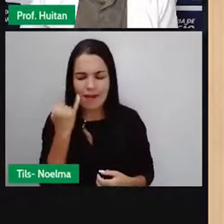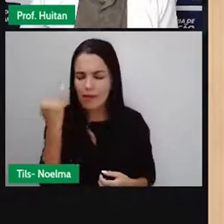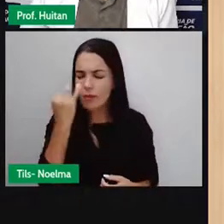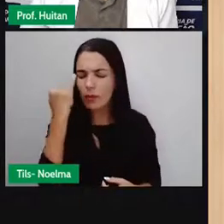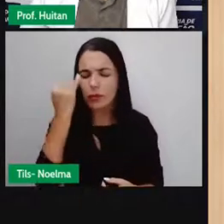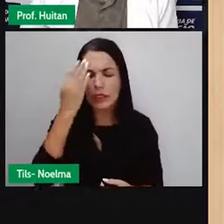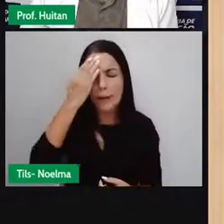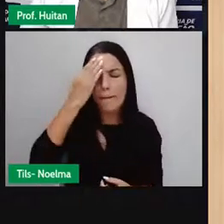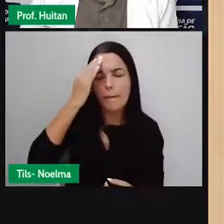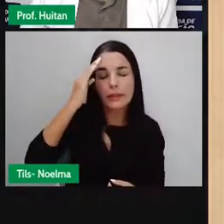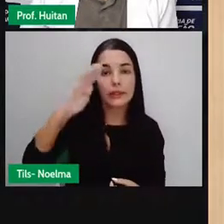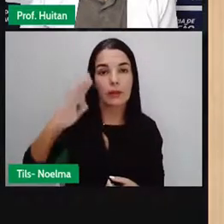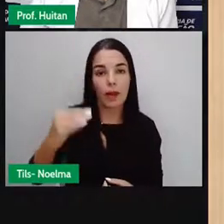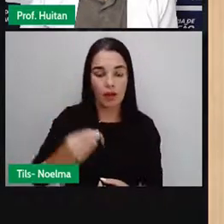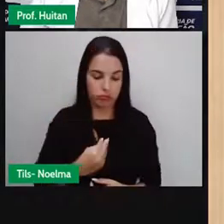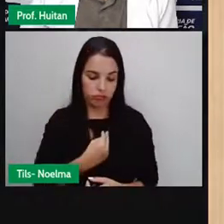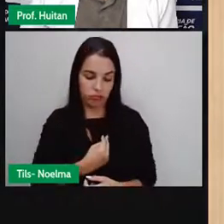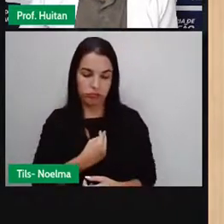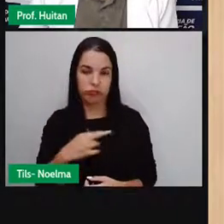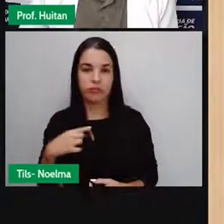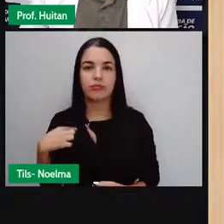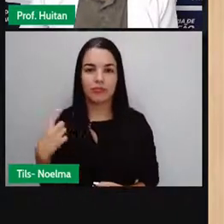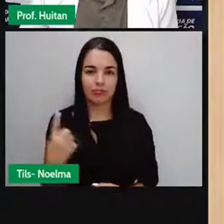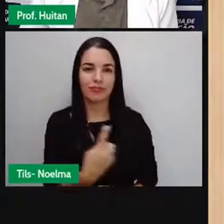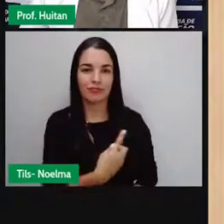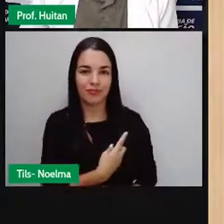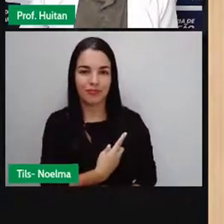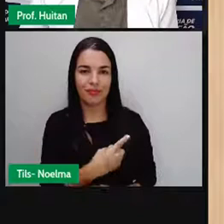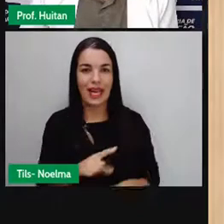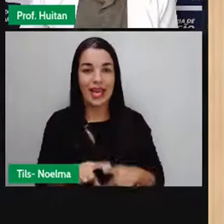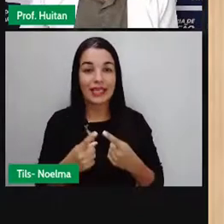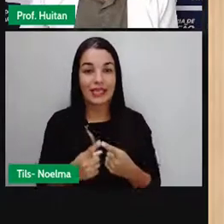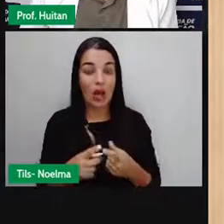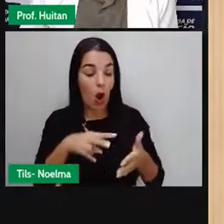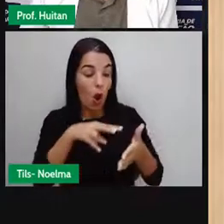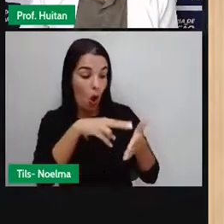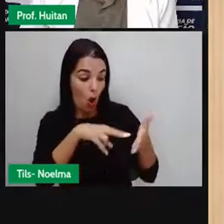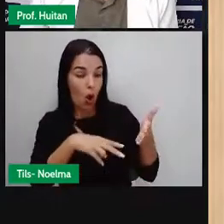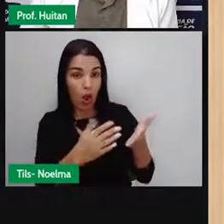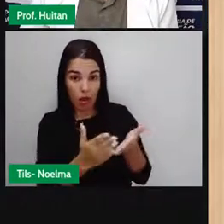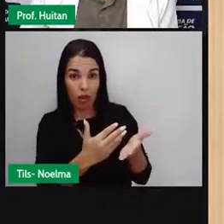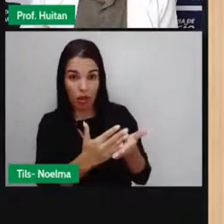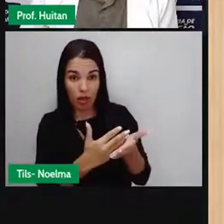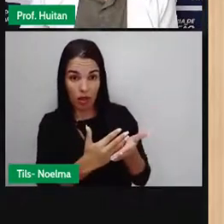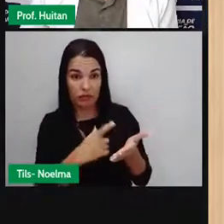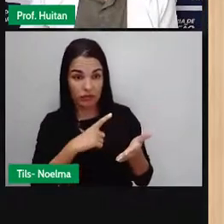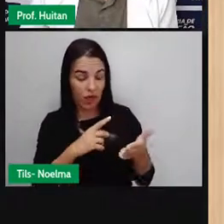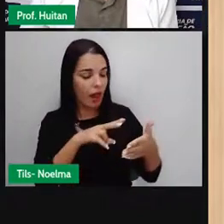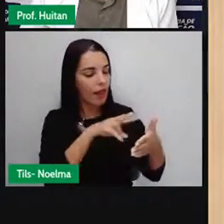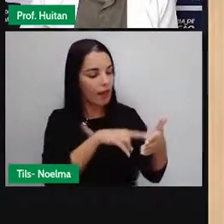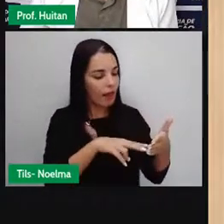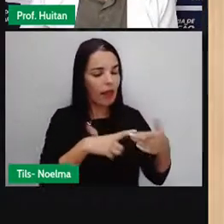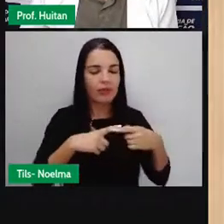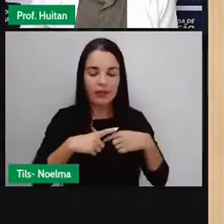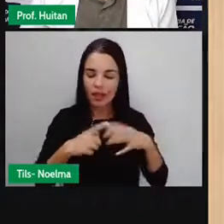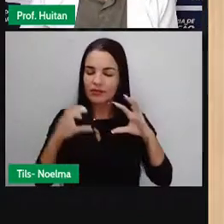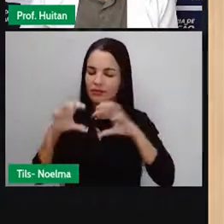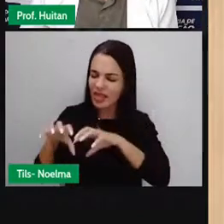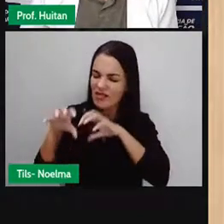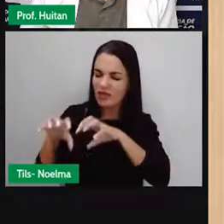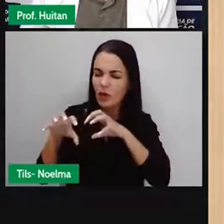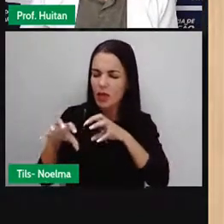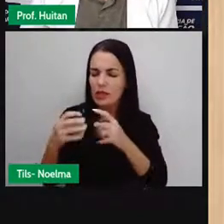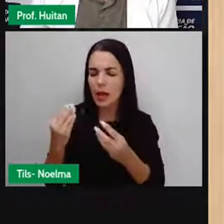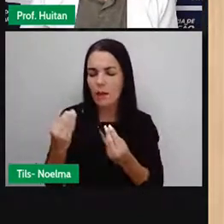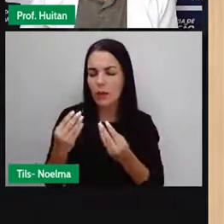na vida, na nossa vida. Então, os livros que lemos influenciam muito no que pensamos, como pensamos e